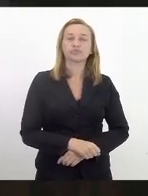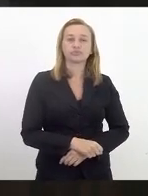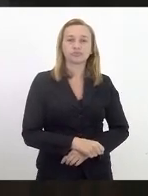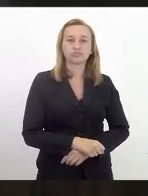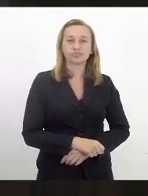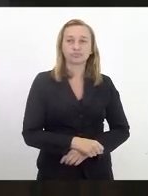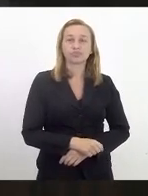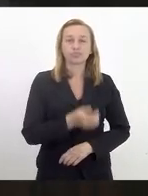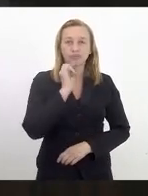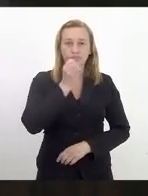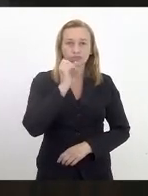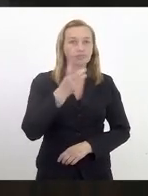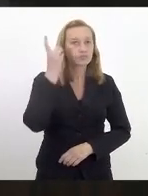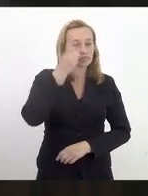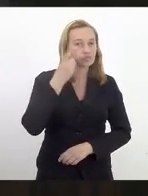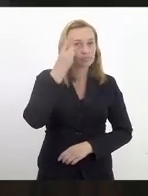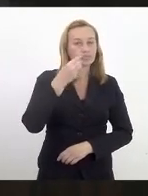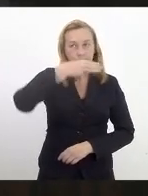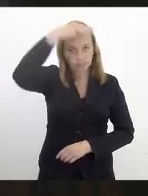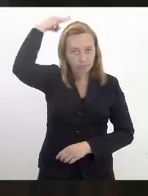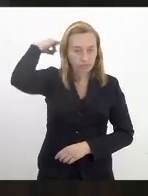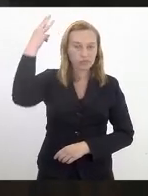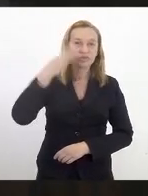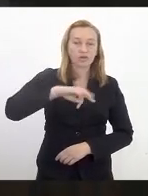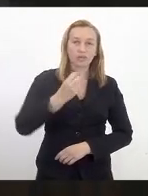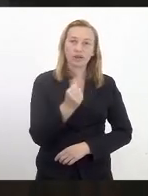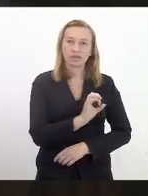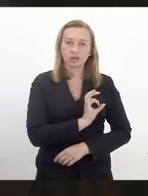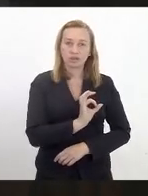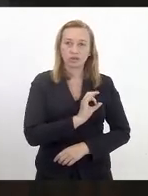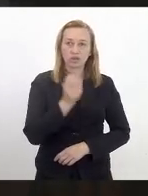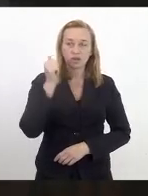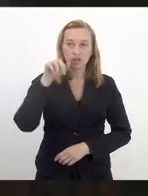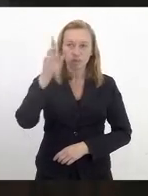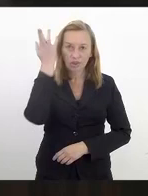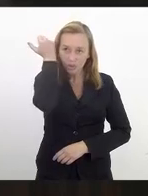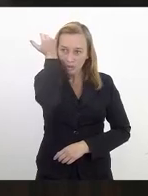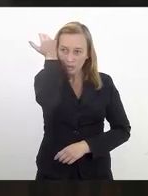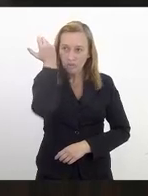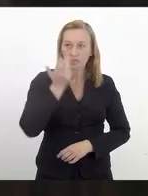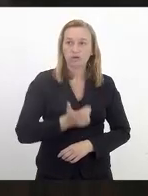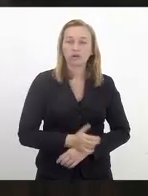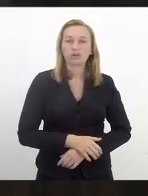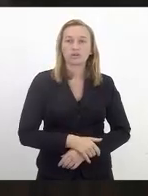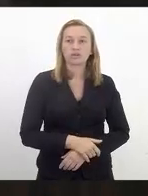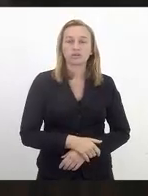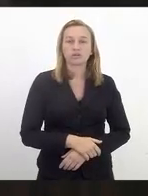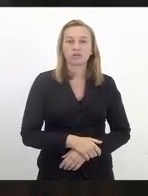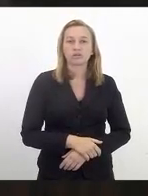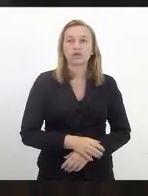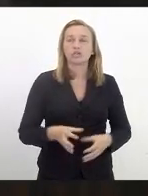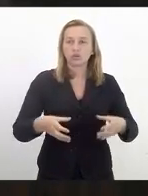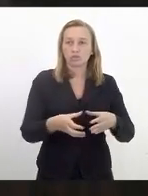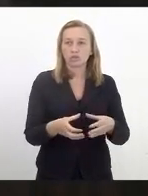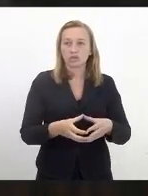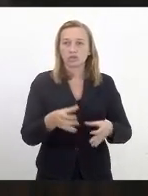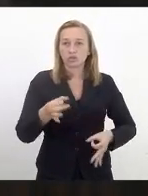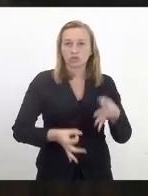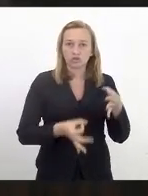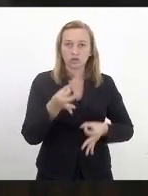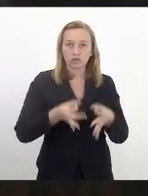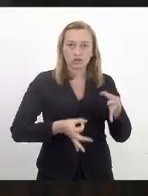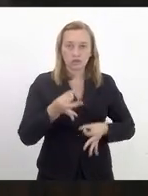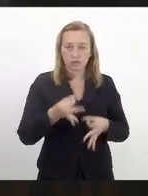favorável relatores deputados Márcio Pacheco Marta Rocha e de Omar coêlho pendendo de pareceres das comissões condição